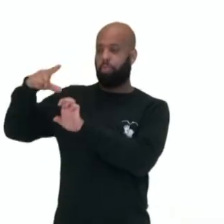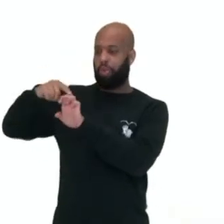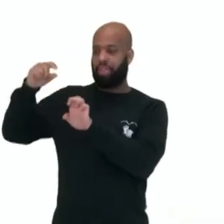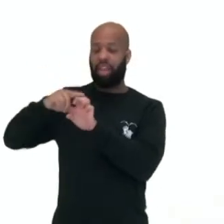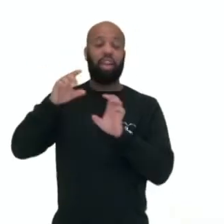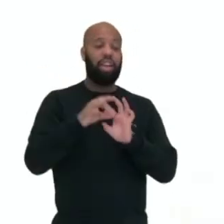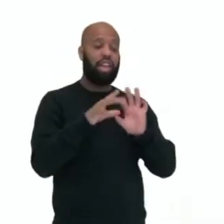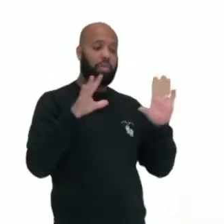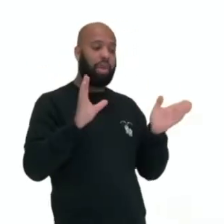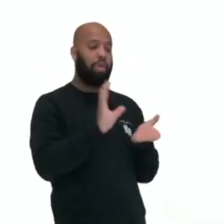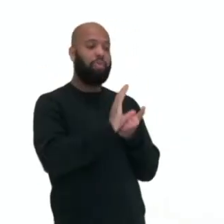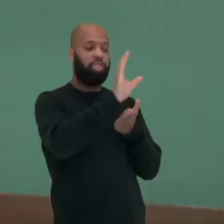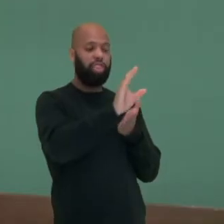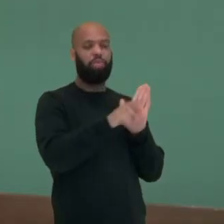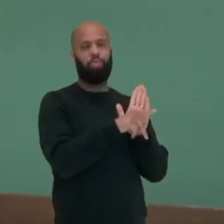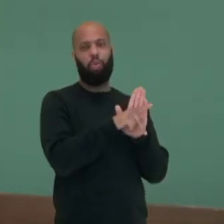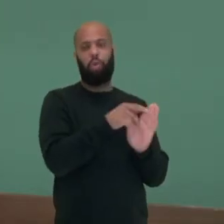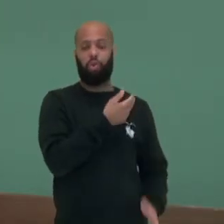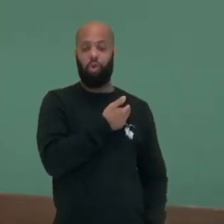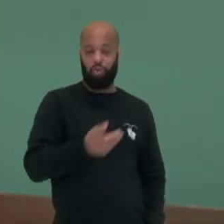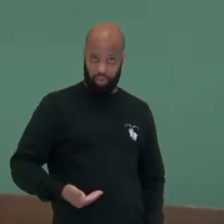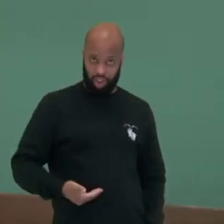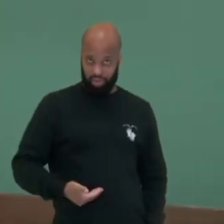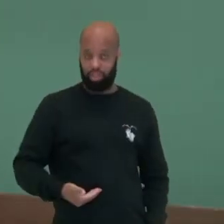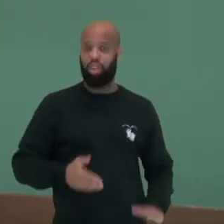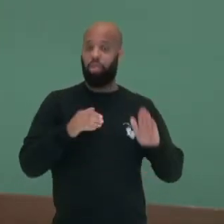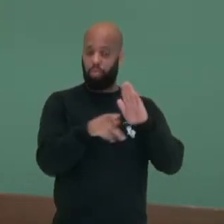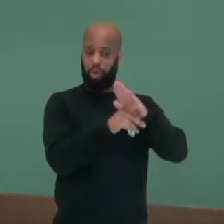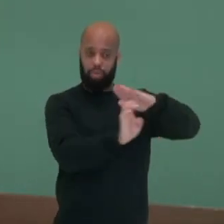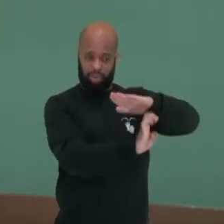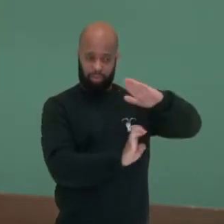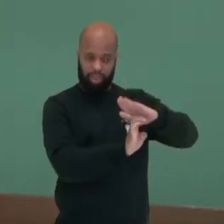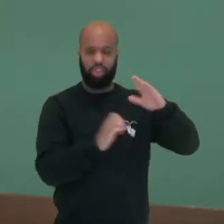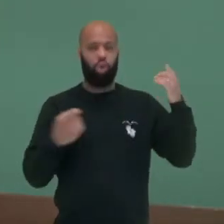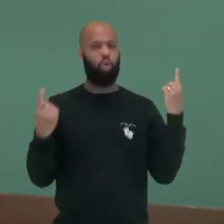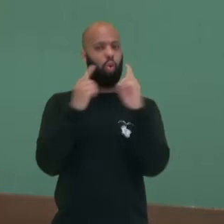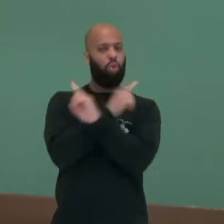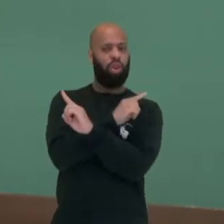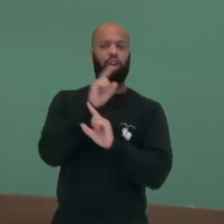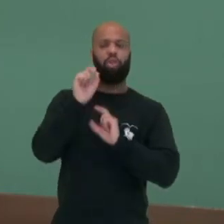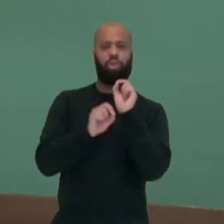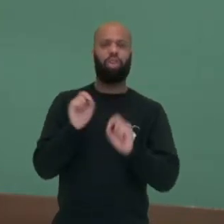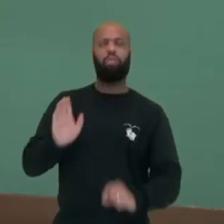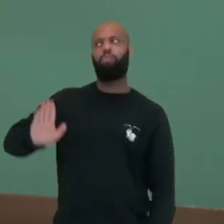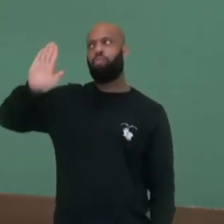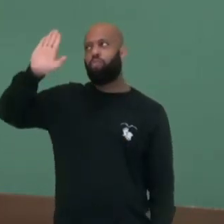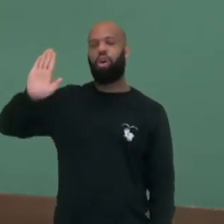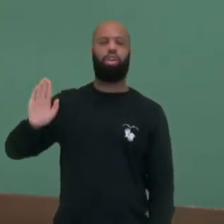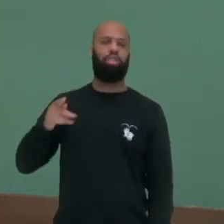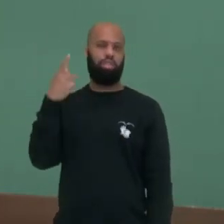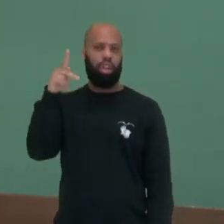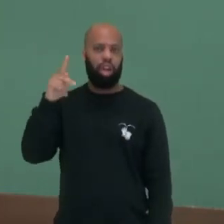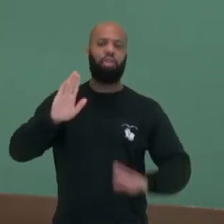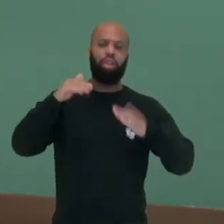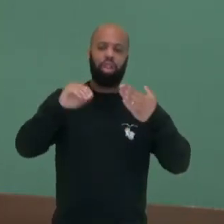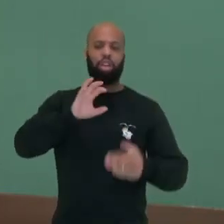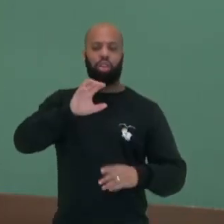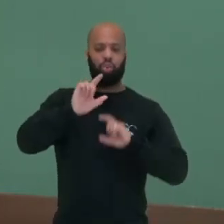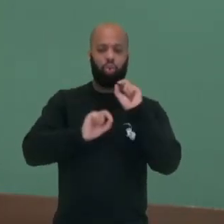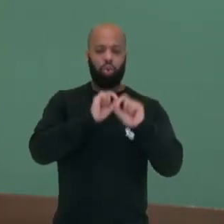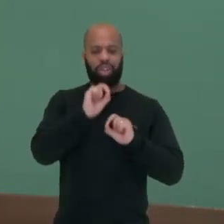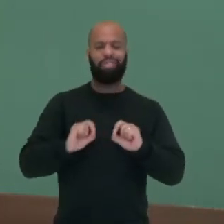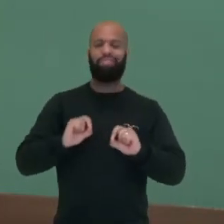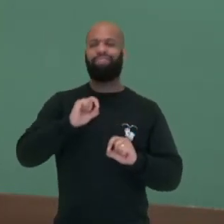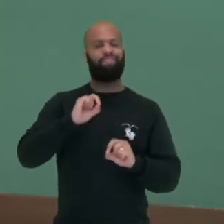liberar verbas públicas, então mostraram justamente o contrário do que ele prometia na campanha eleitoral, e isso contribuiu para o seu